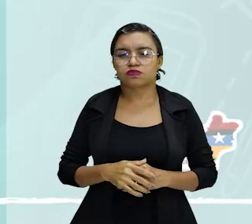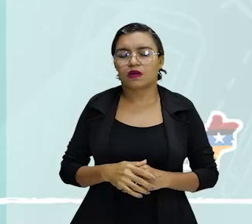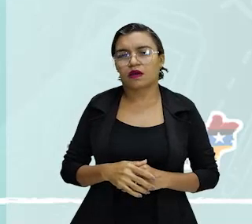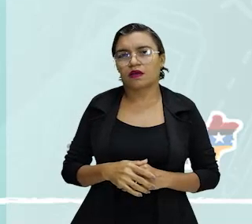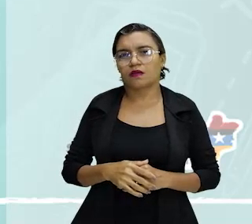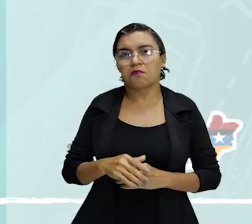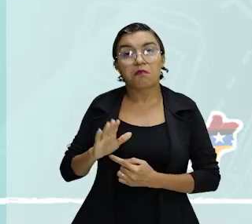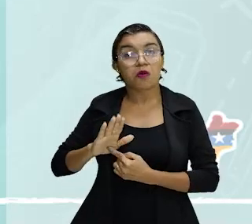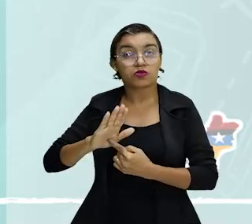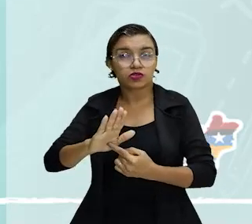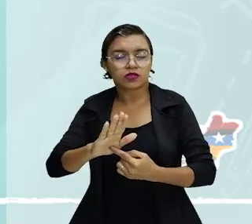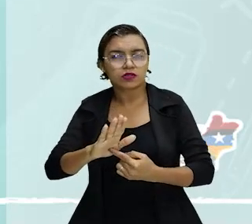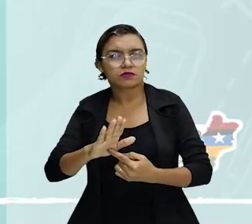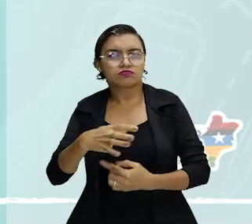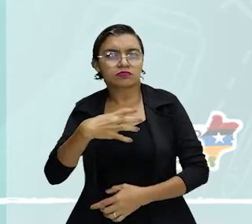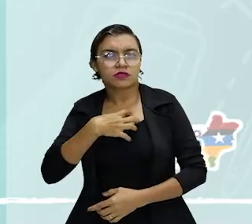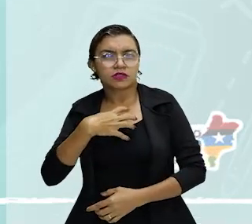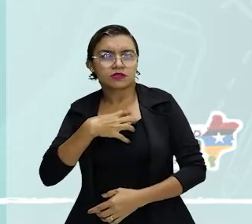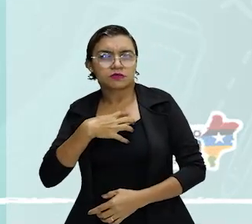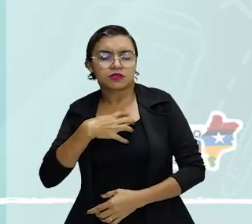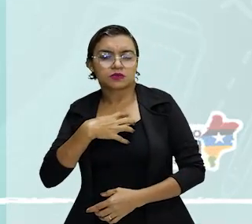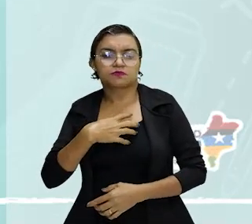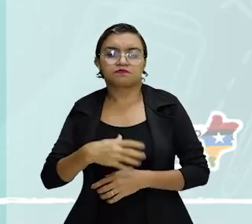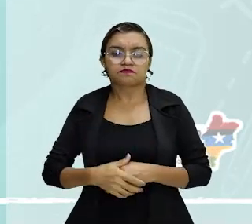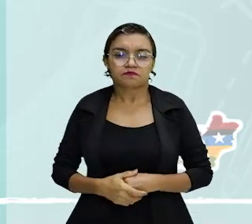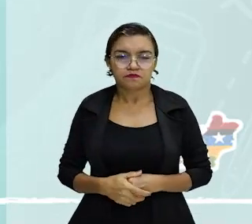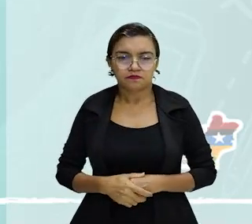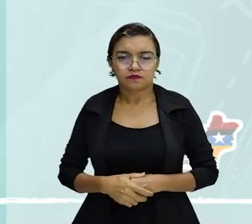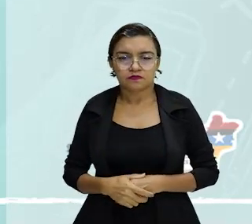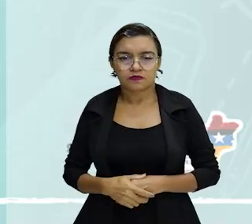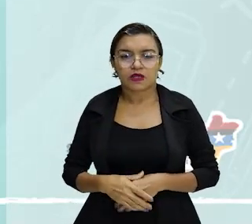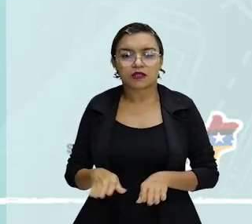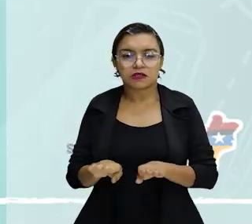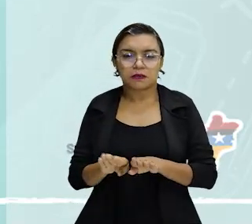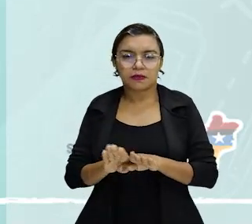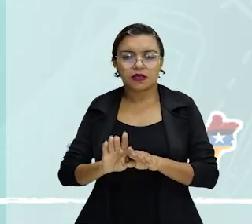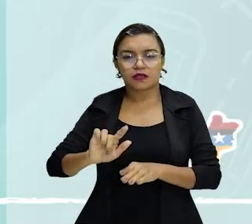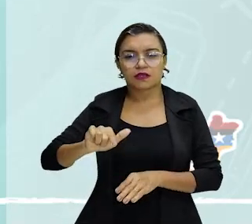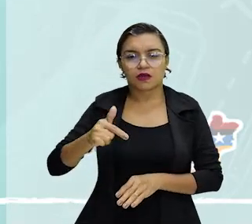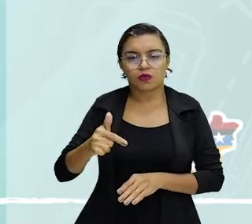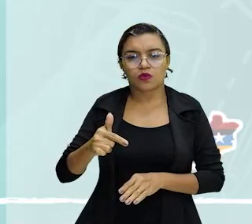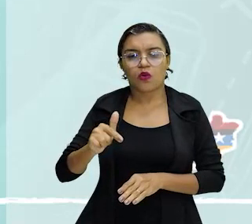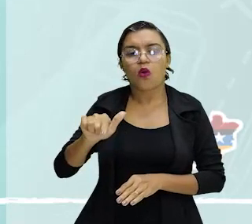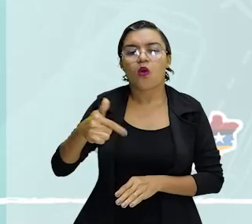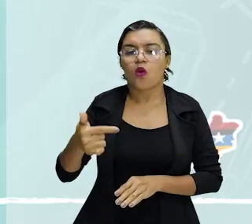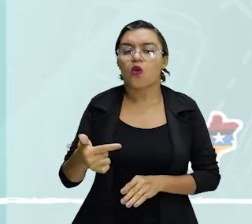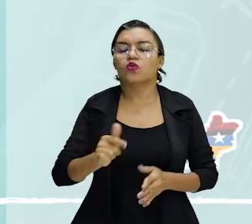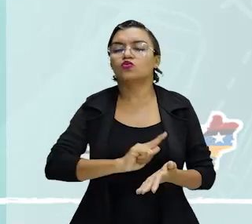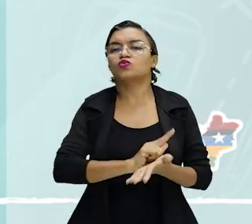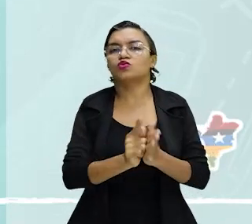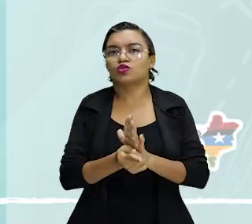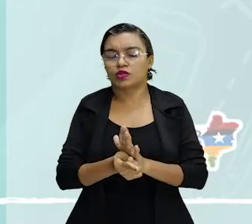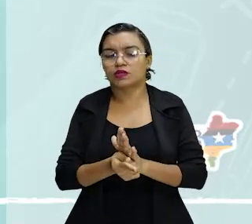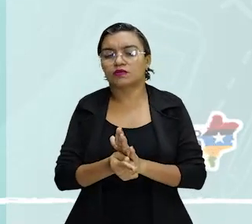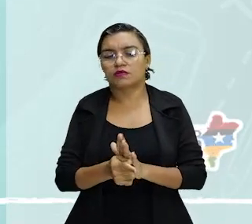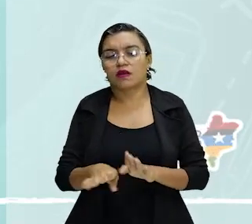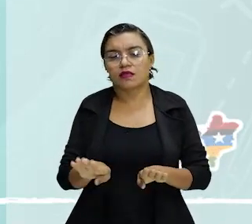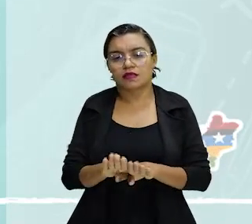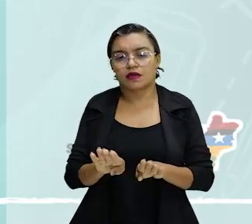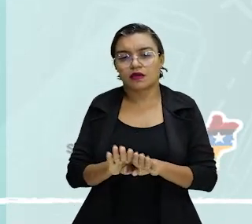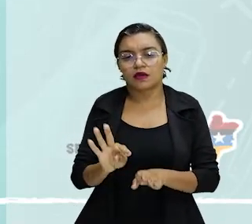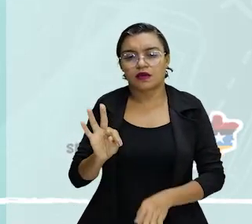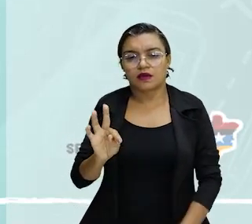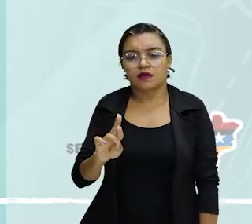sofrimento. E existe um gênero que é chamado de tragicomedy, ou a tragicomédia, que, como vocês podem